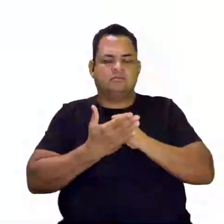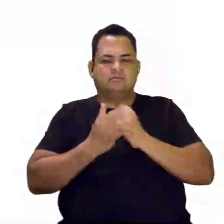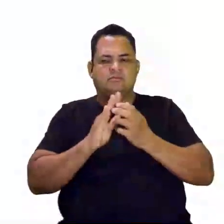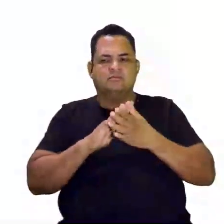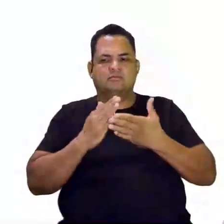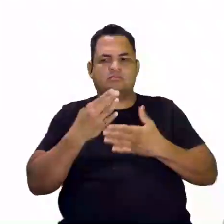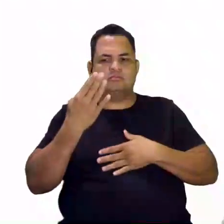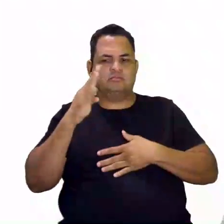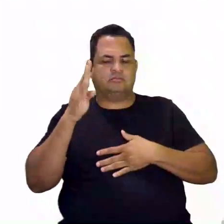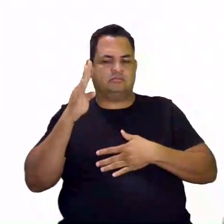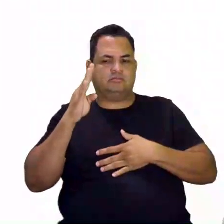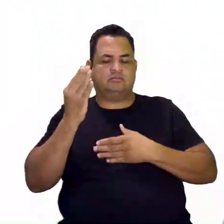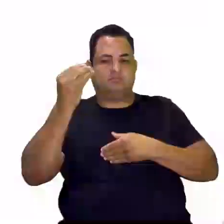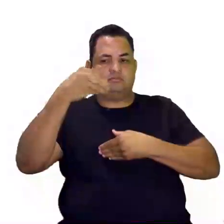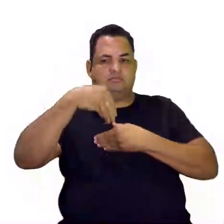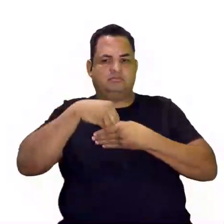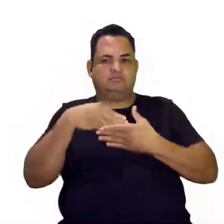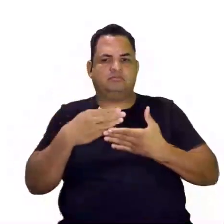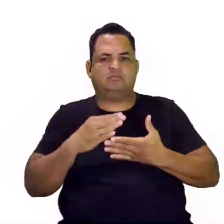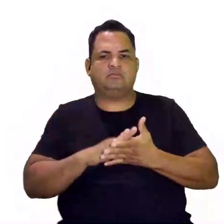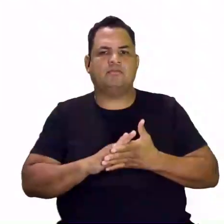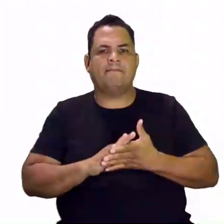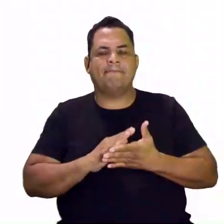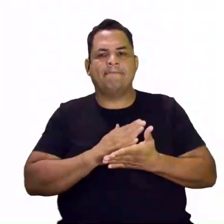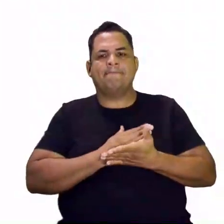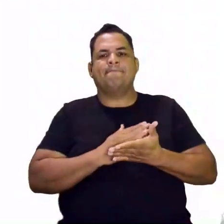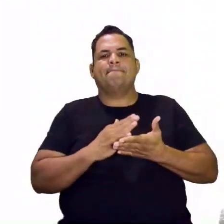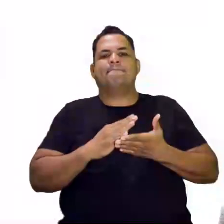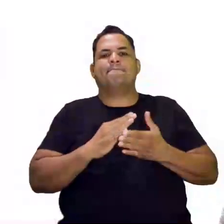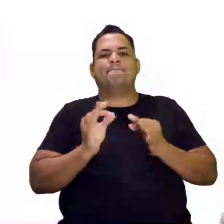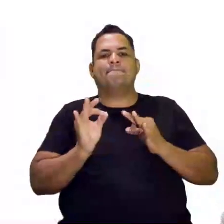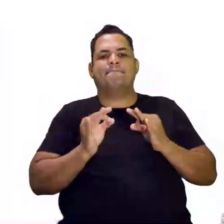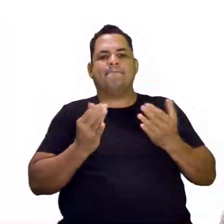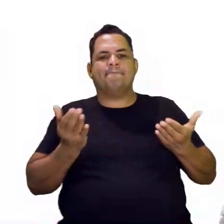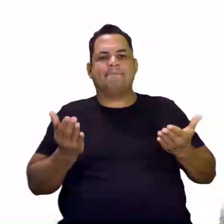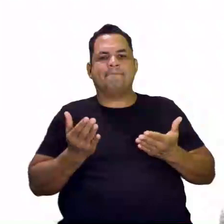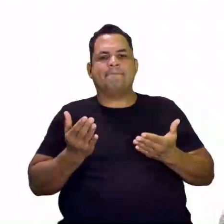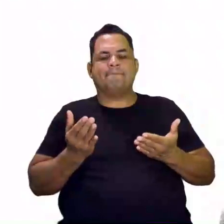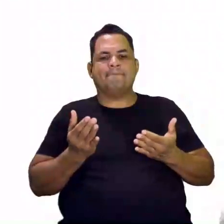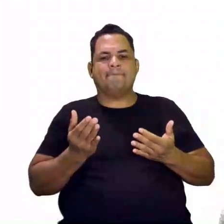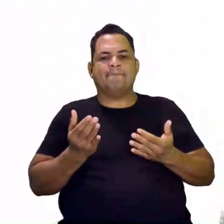para a biologia, que a partir desse momento,